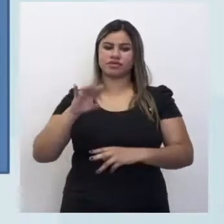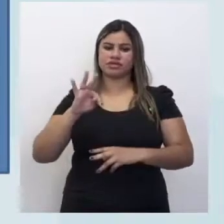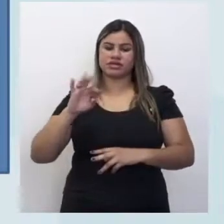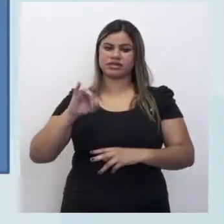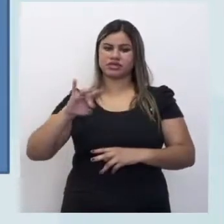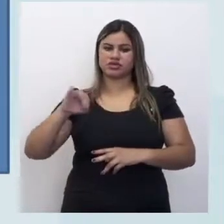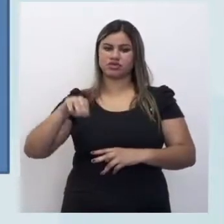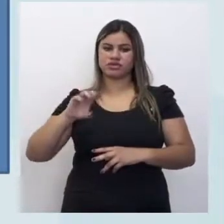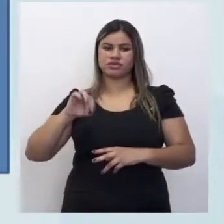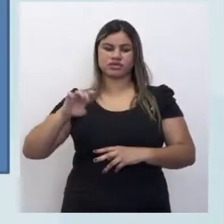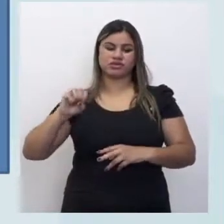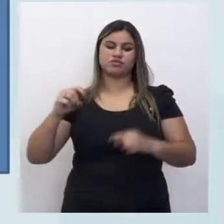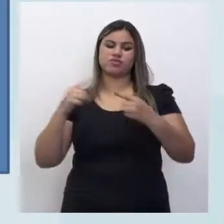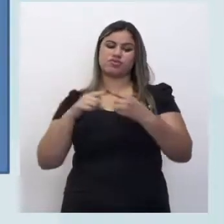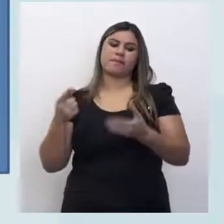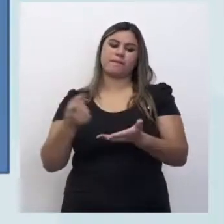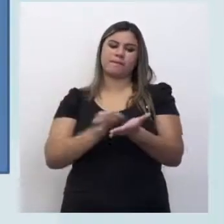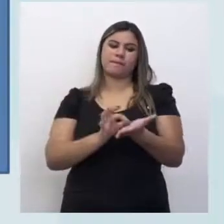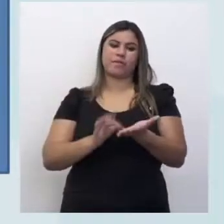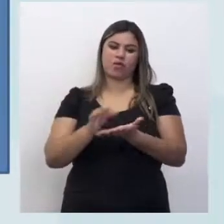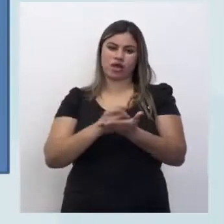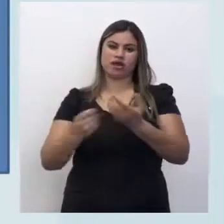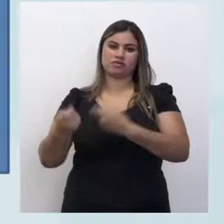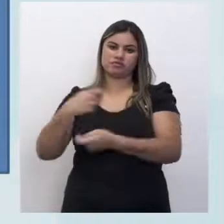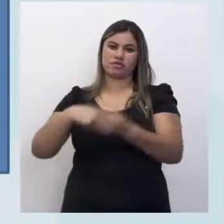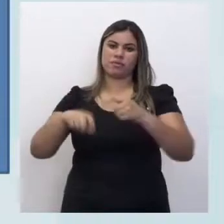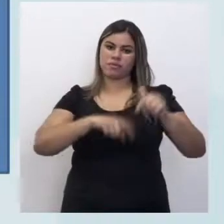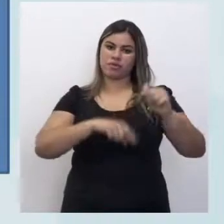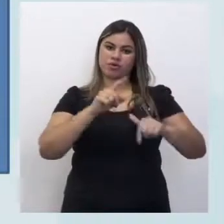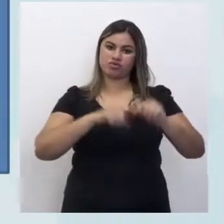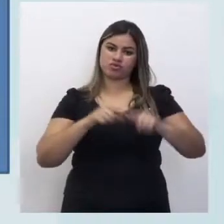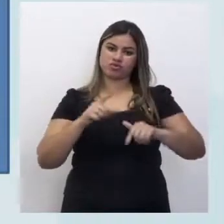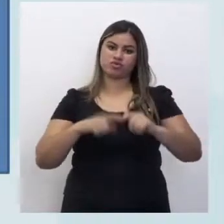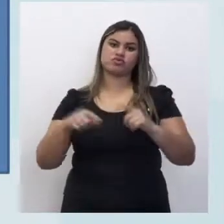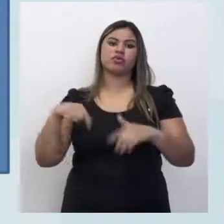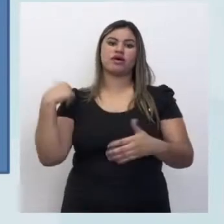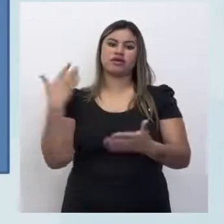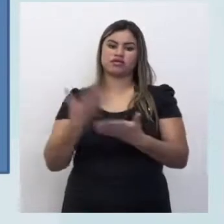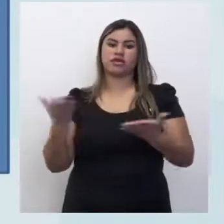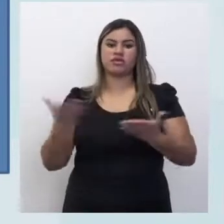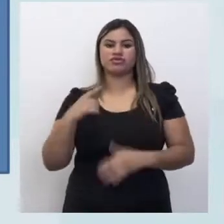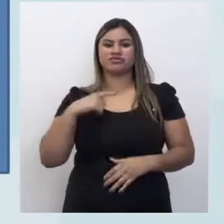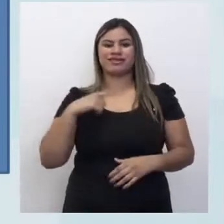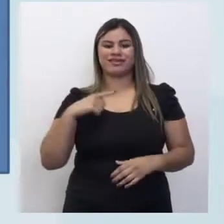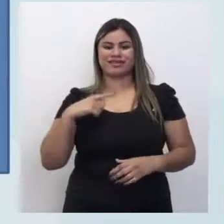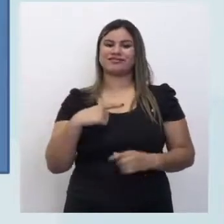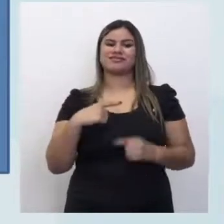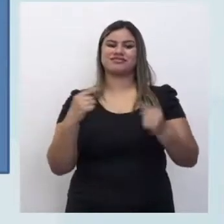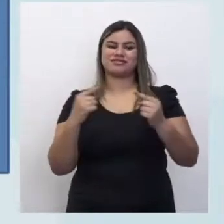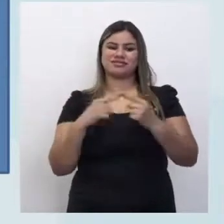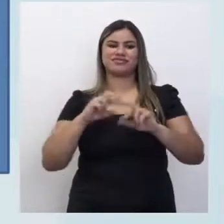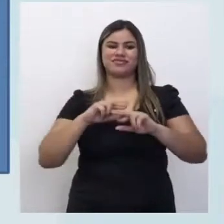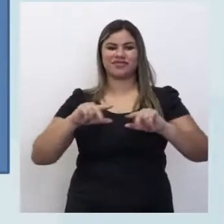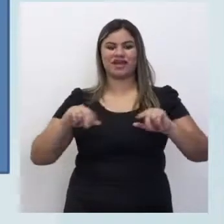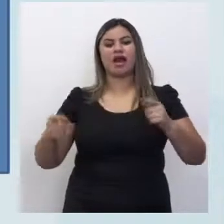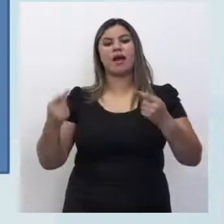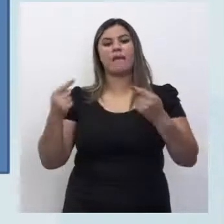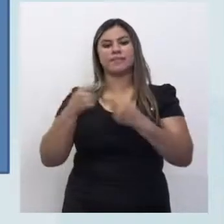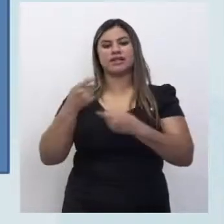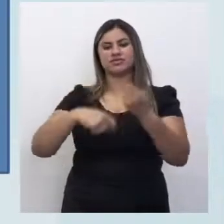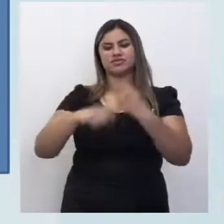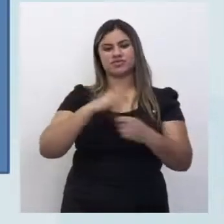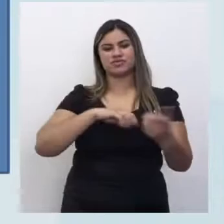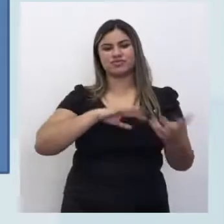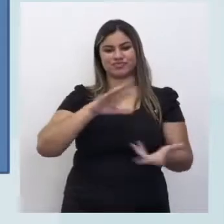nessas questões de moeda, circulação de mercadorias, a gente ainda tem a presença forte do protecionismo em várias economias